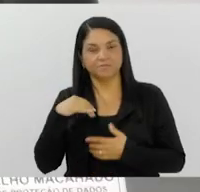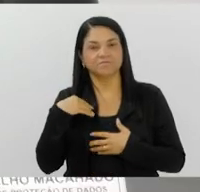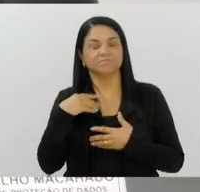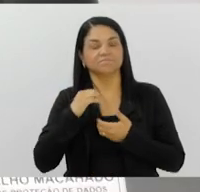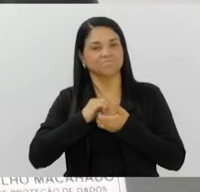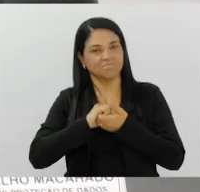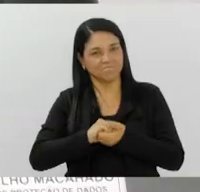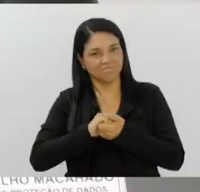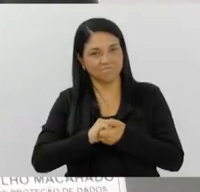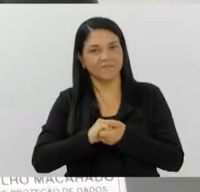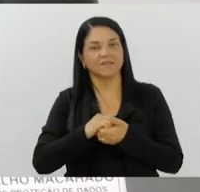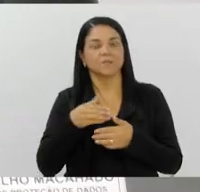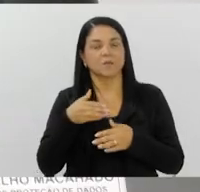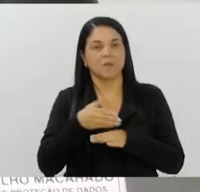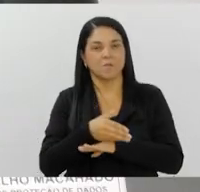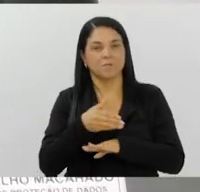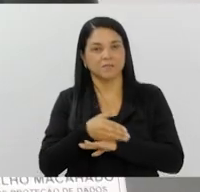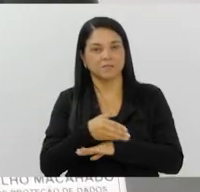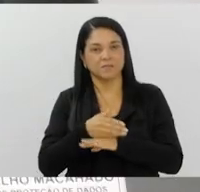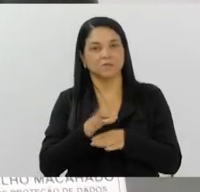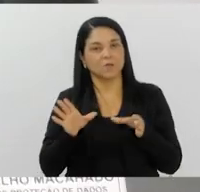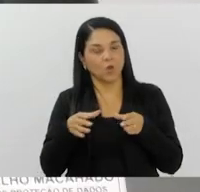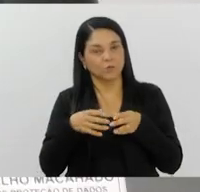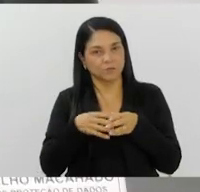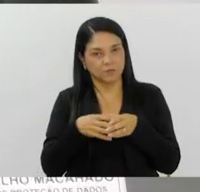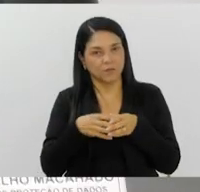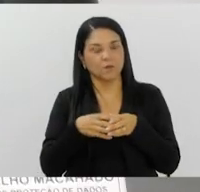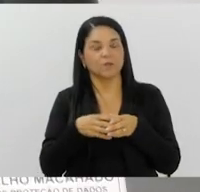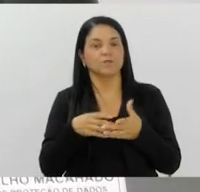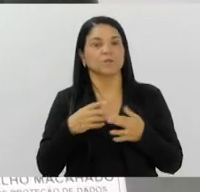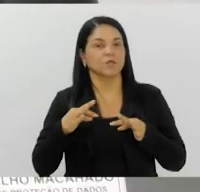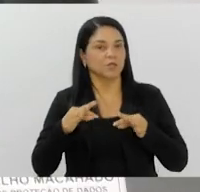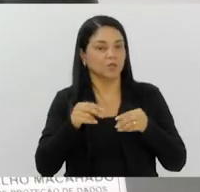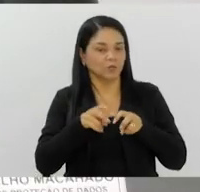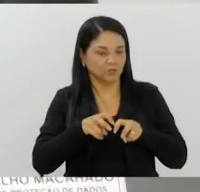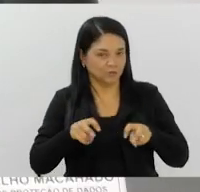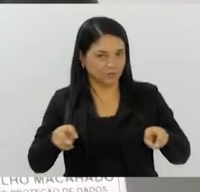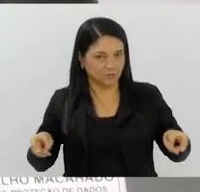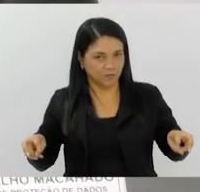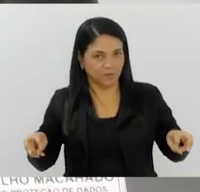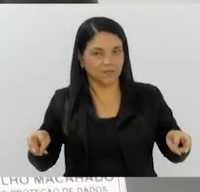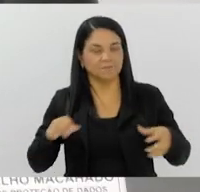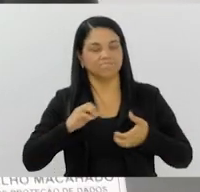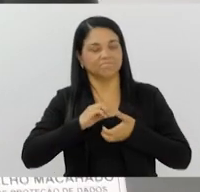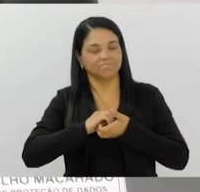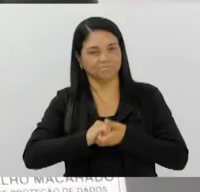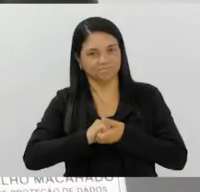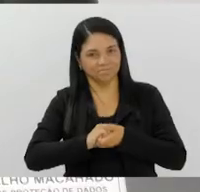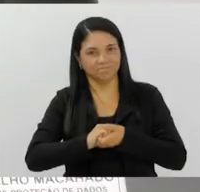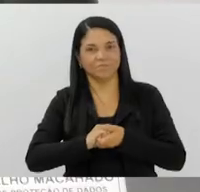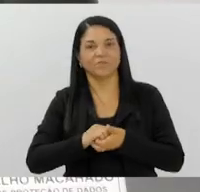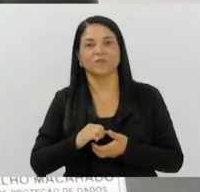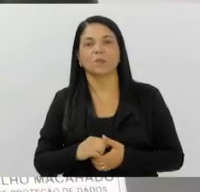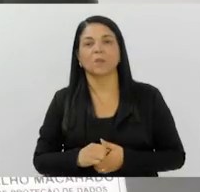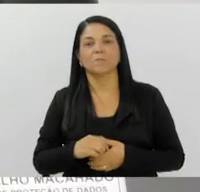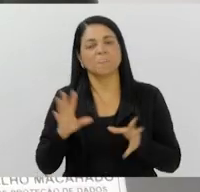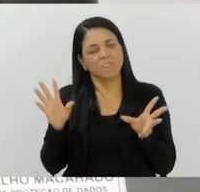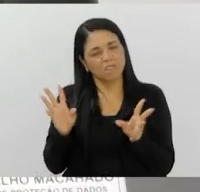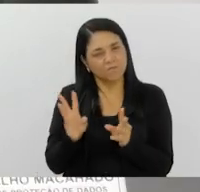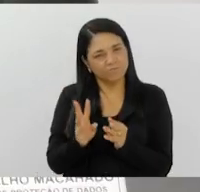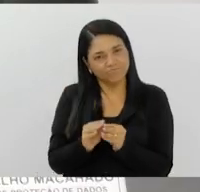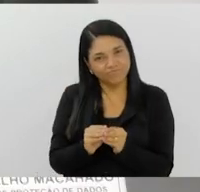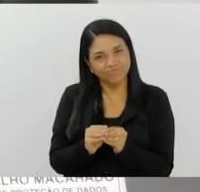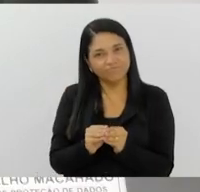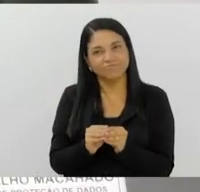pela participação também nessa comissão e como meus demais colegas aqui de eh de mesa eu eu vou ser breve até